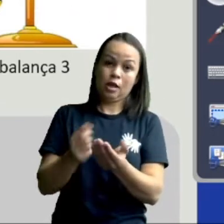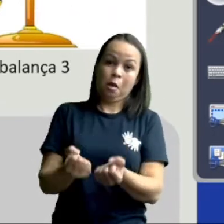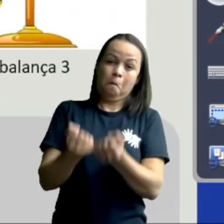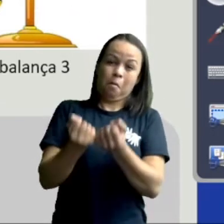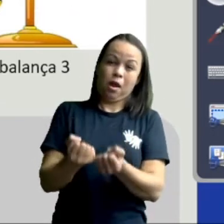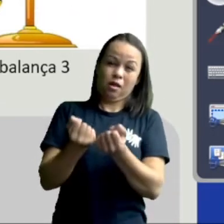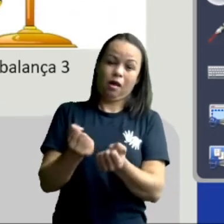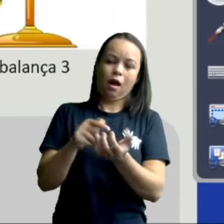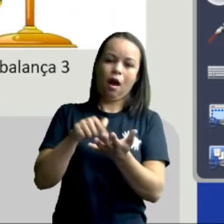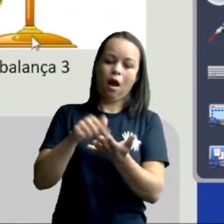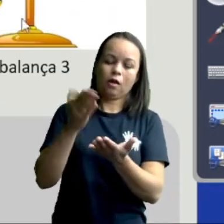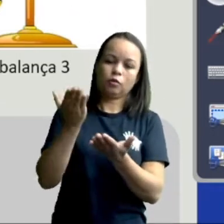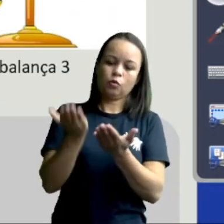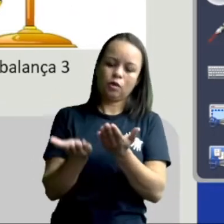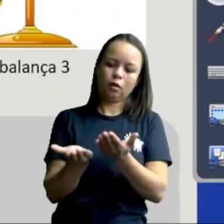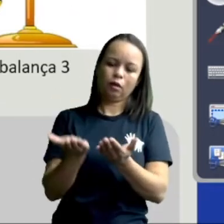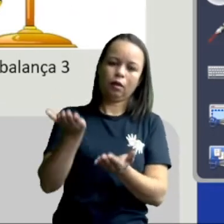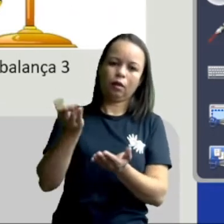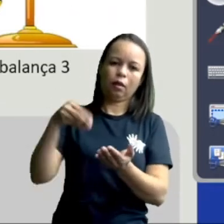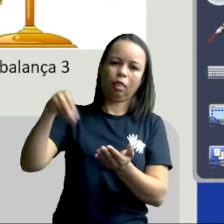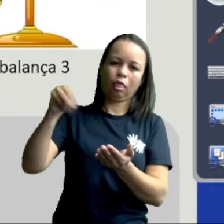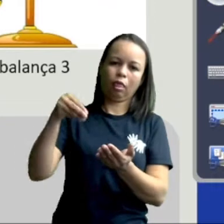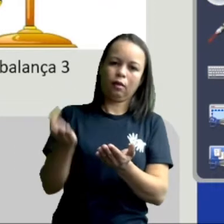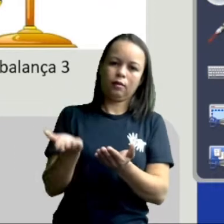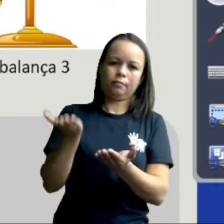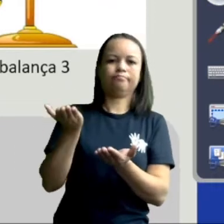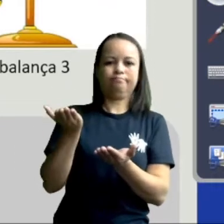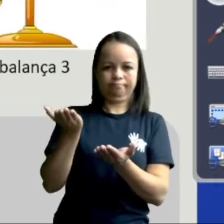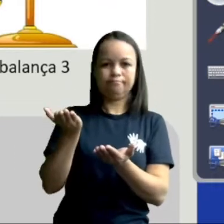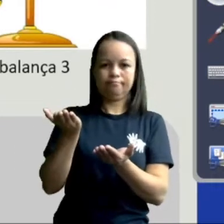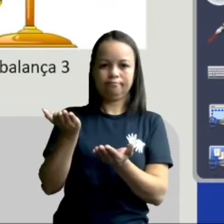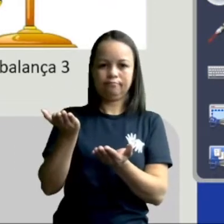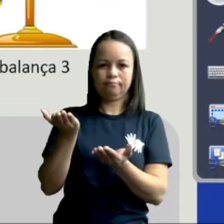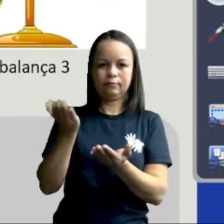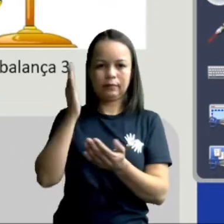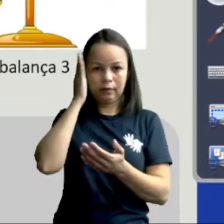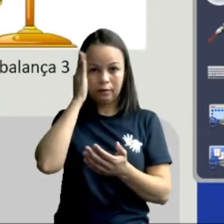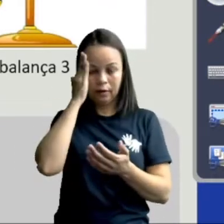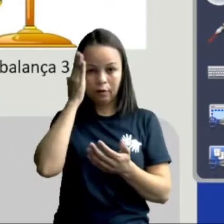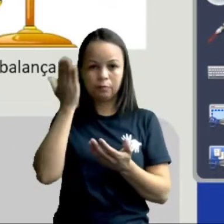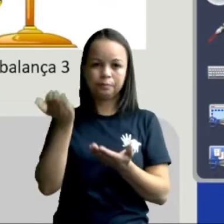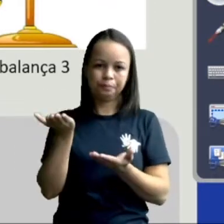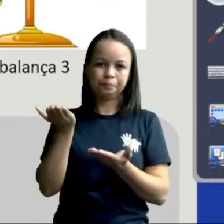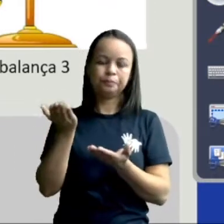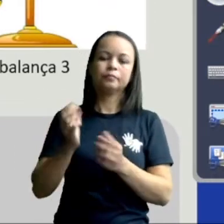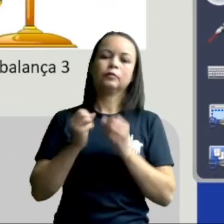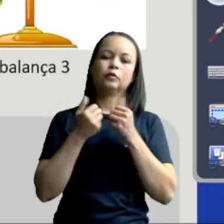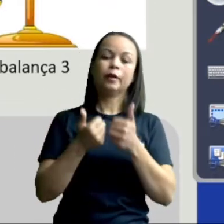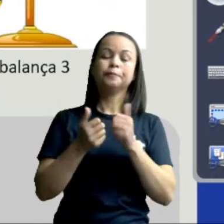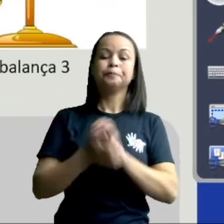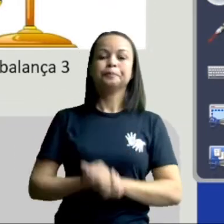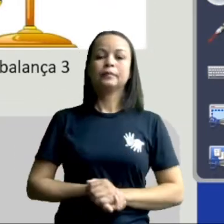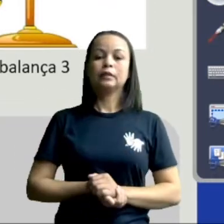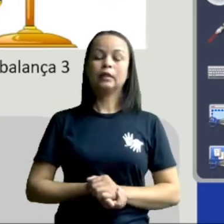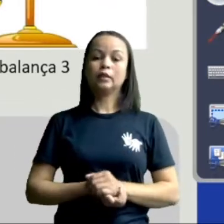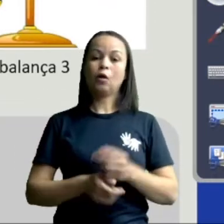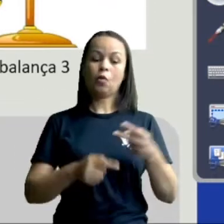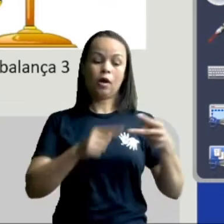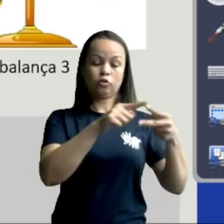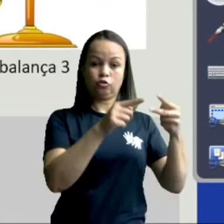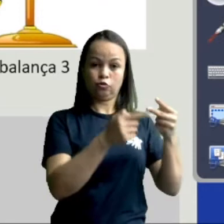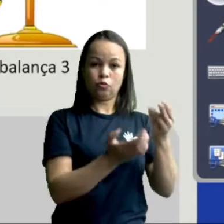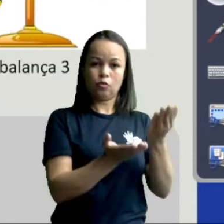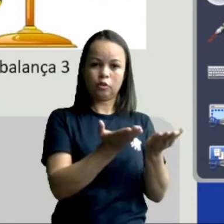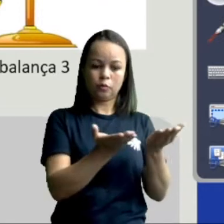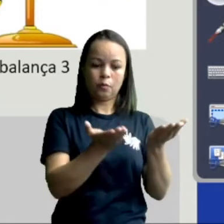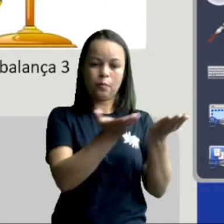prato mais leve fica no alto e o prato mais pesado fica mais baixo, tá bom? Então, as 2 primeiras